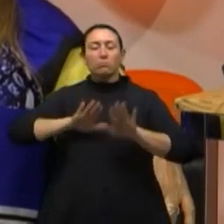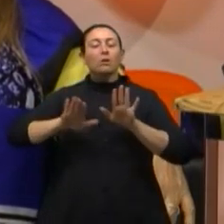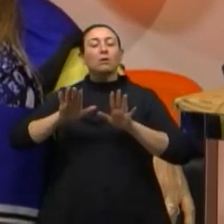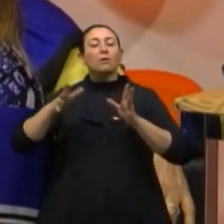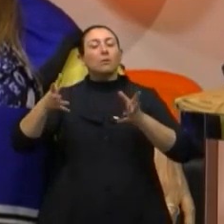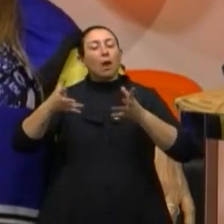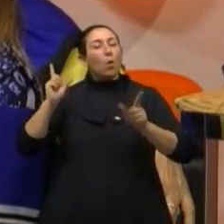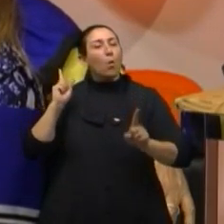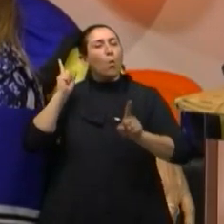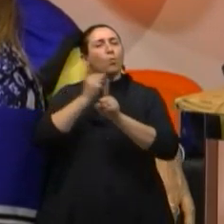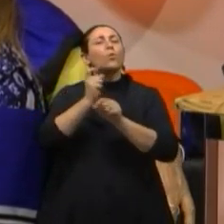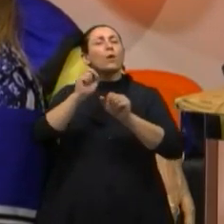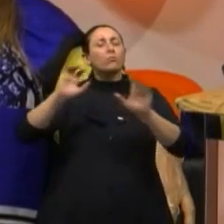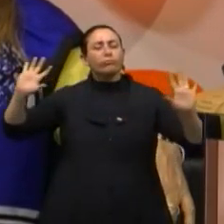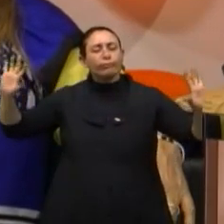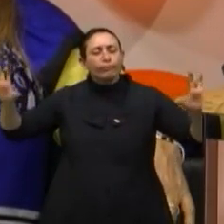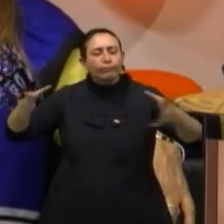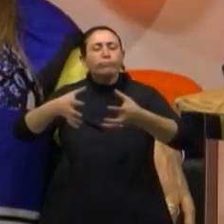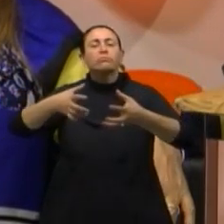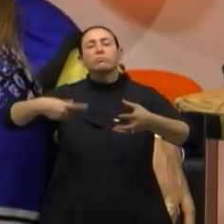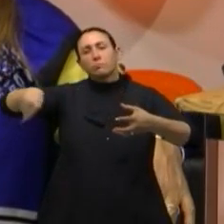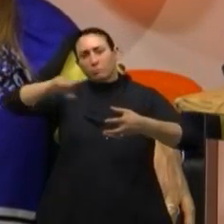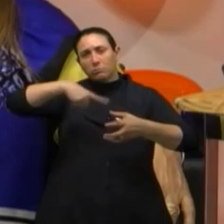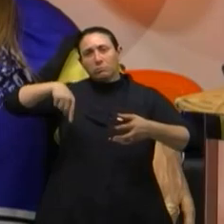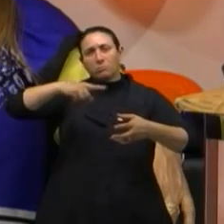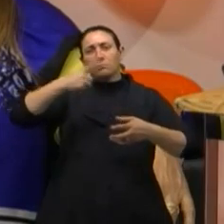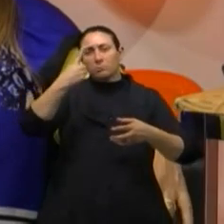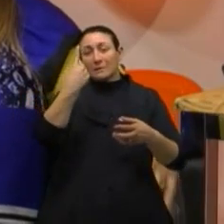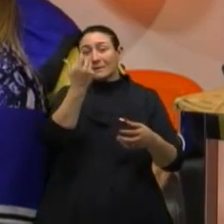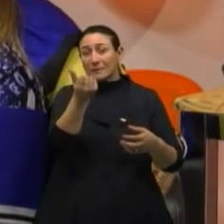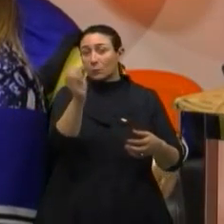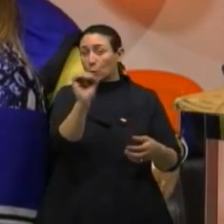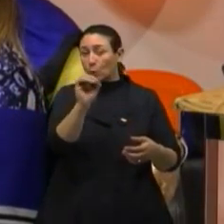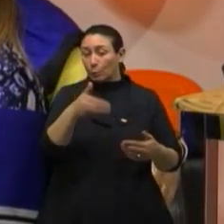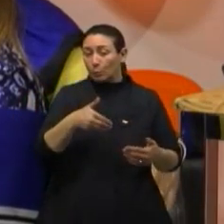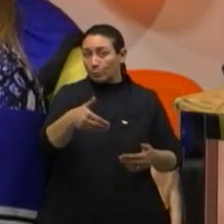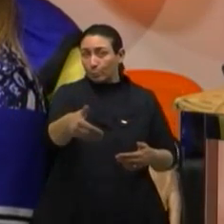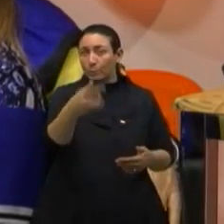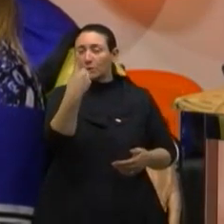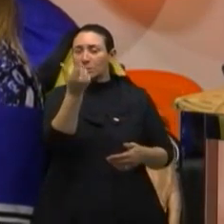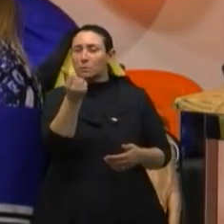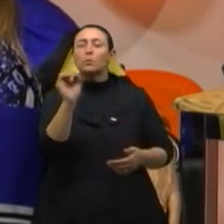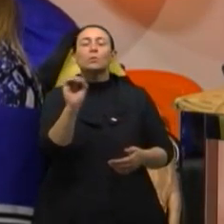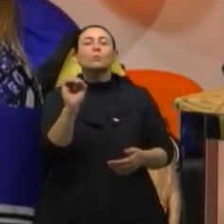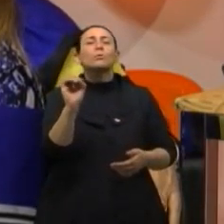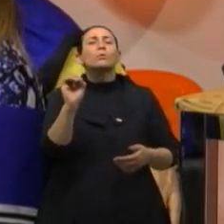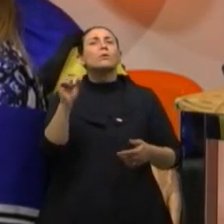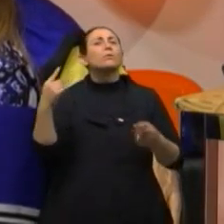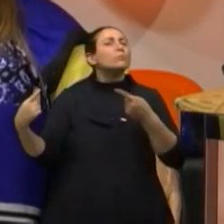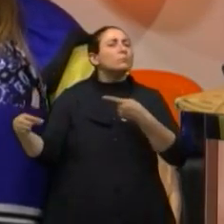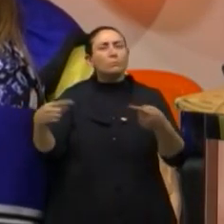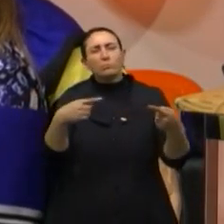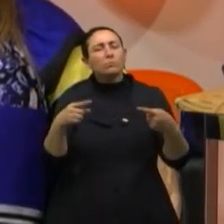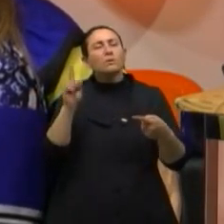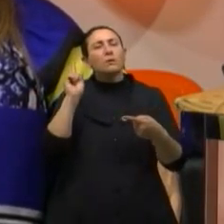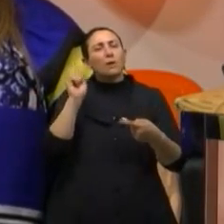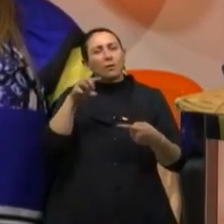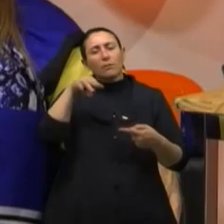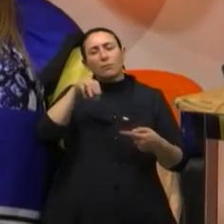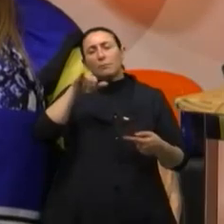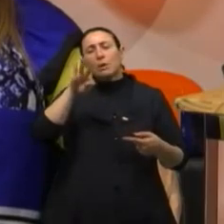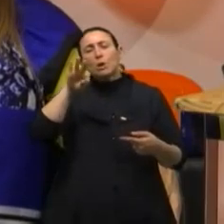Sul nós temos esses encontros o próximo é dia 16 de outubro em que debatemos eh os mitos e verdades